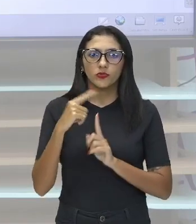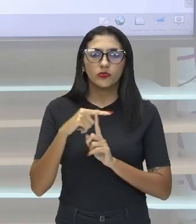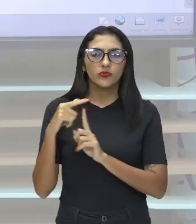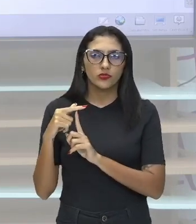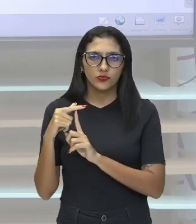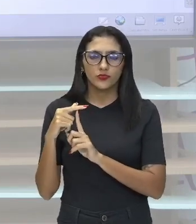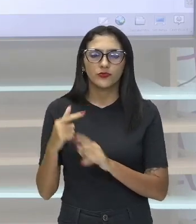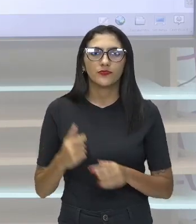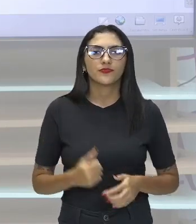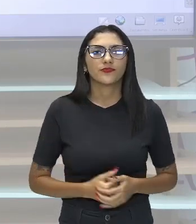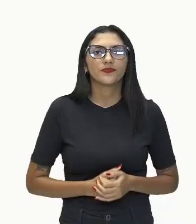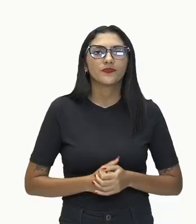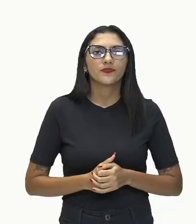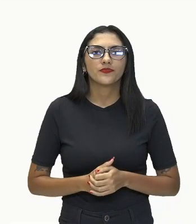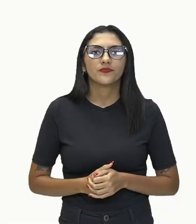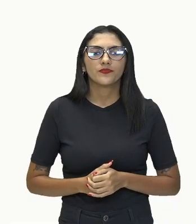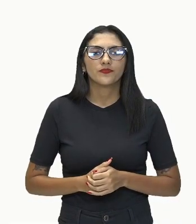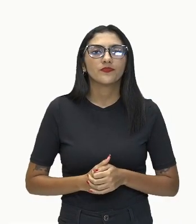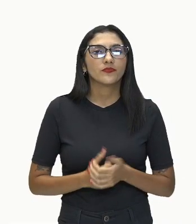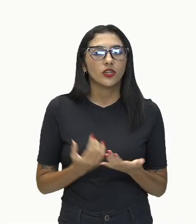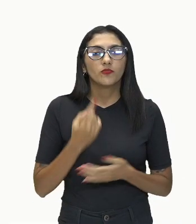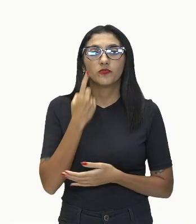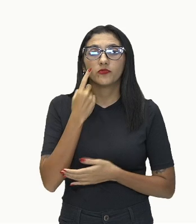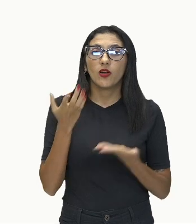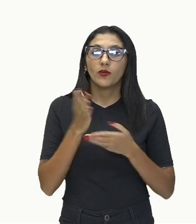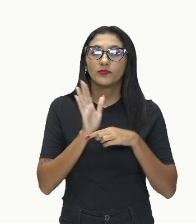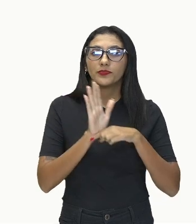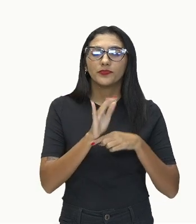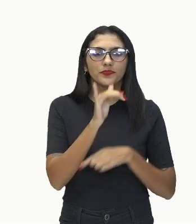diagonal secundária. Então, vamos lá que eu vou te dar um exemplo agora.